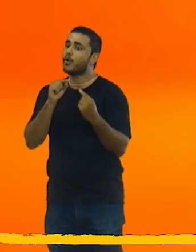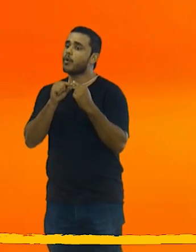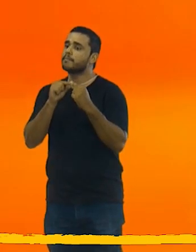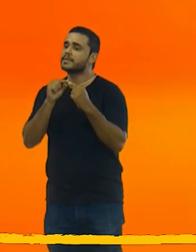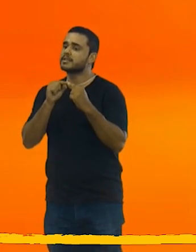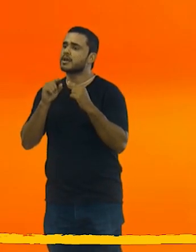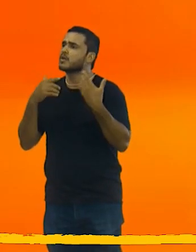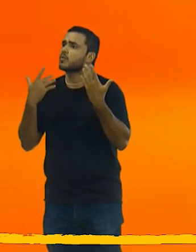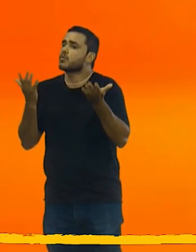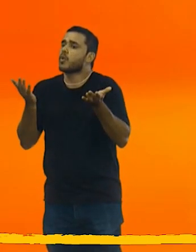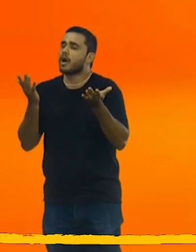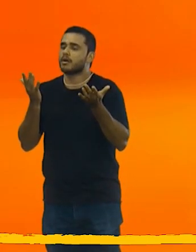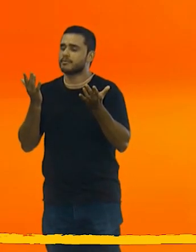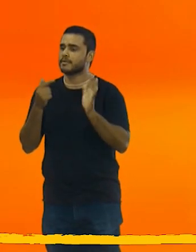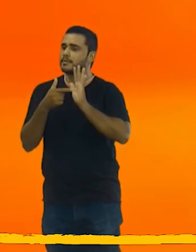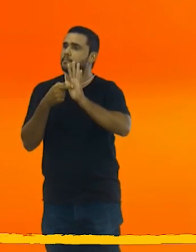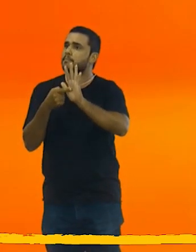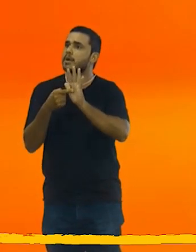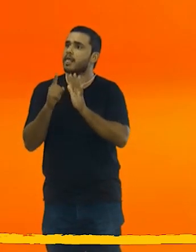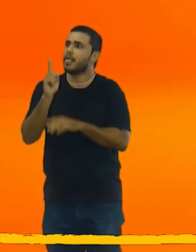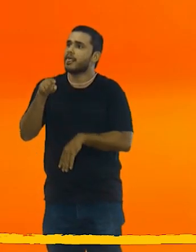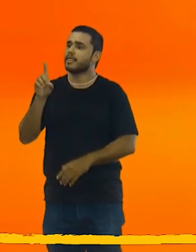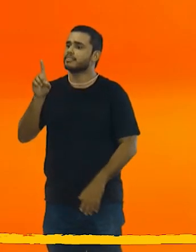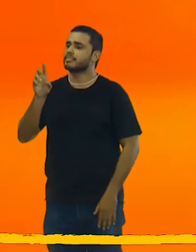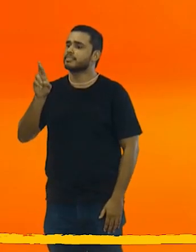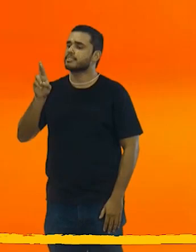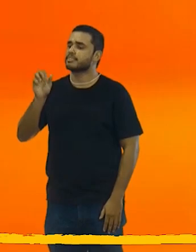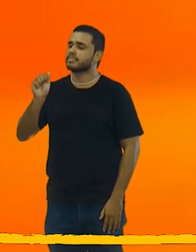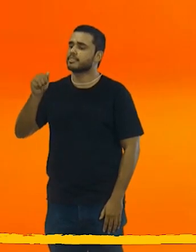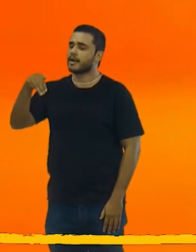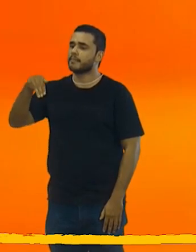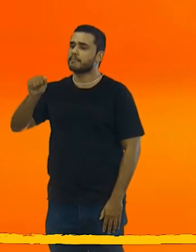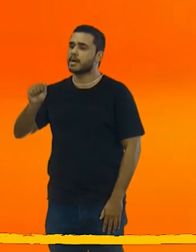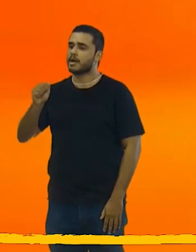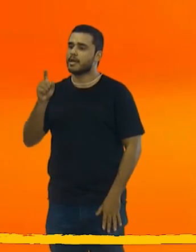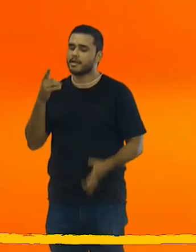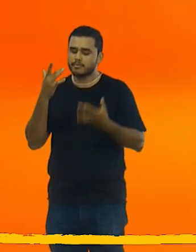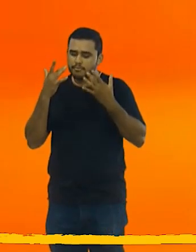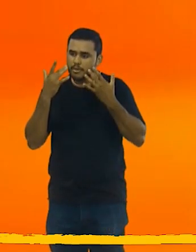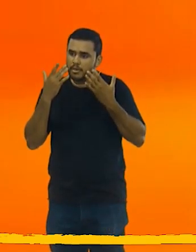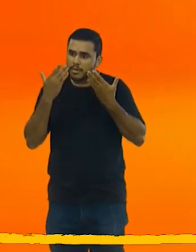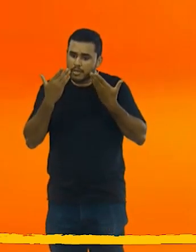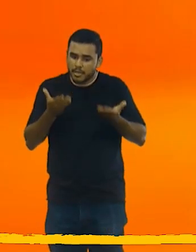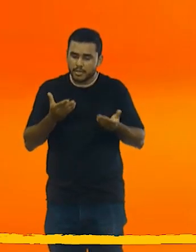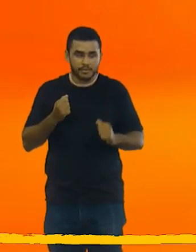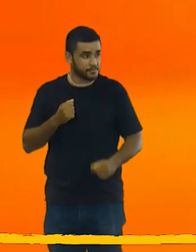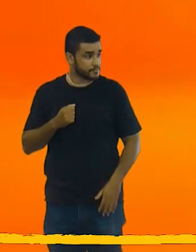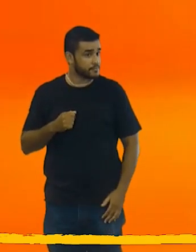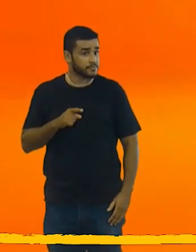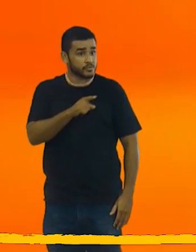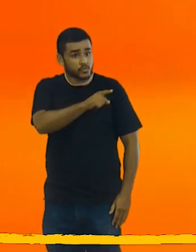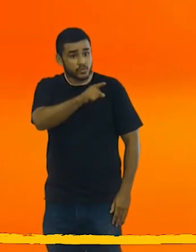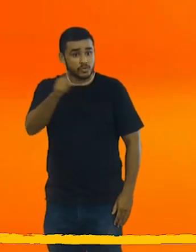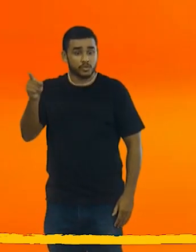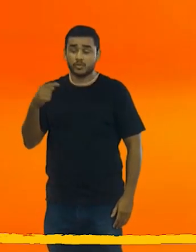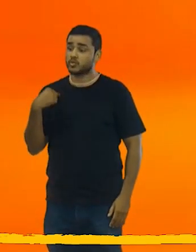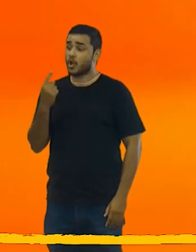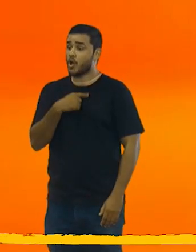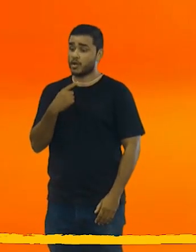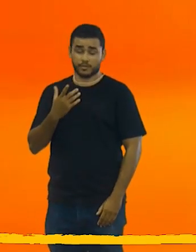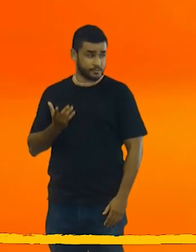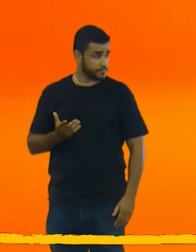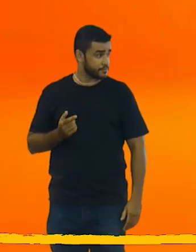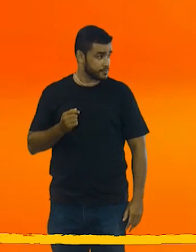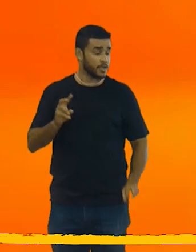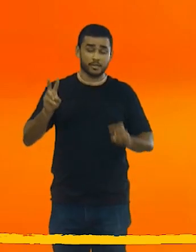agora para dar sequência a essa tarde. Severino está em mim, Severino está em você, Severino está em todos nós.